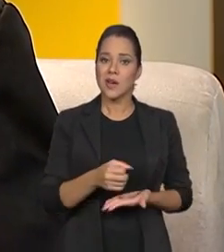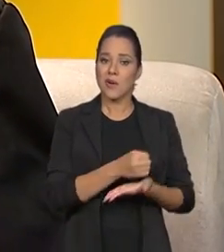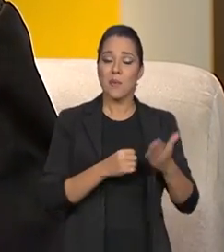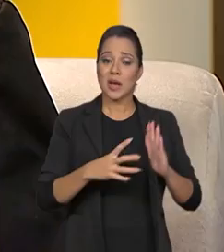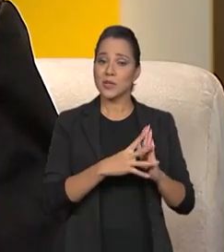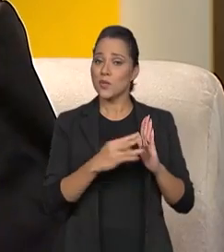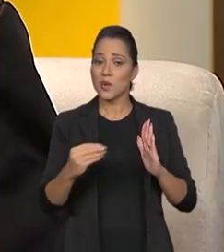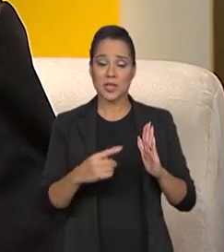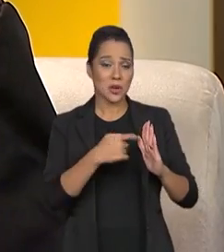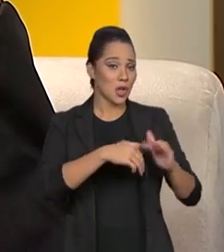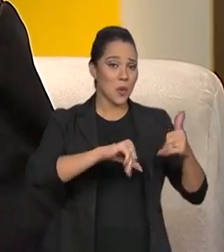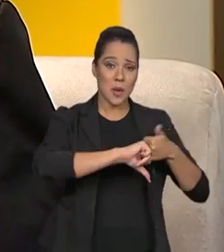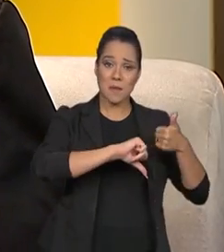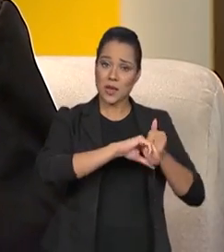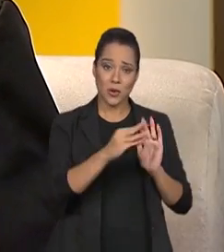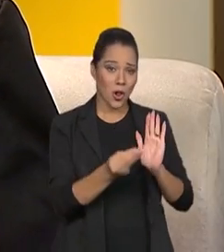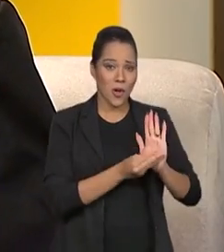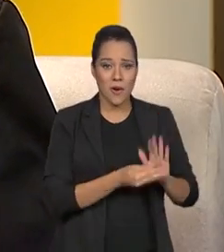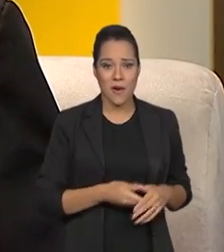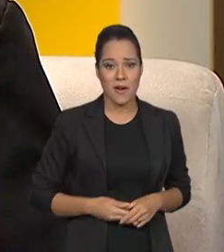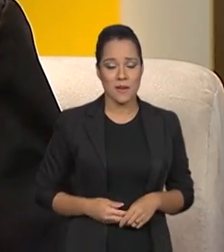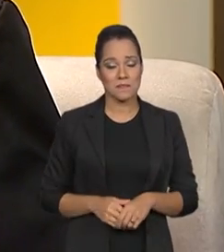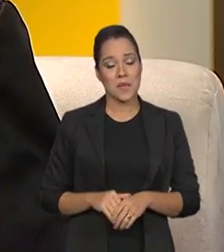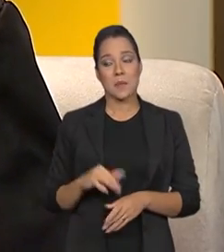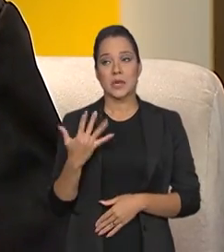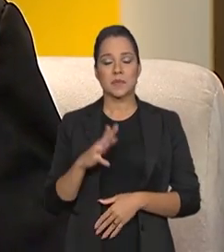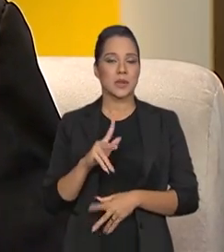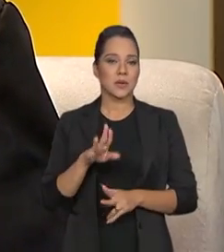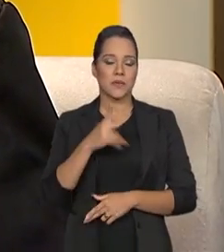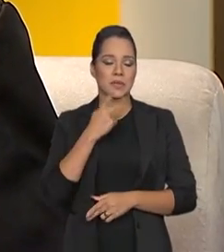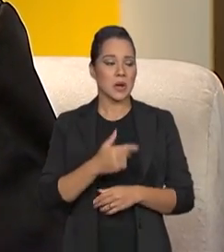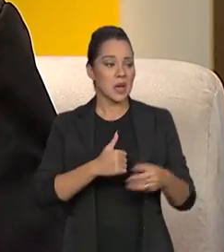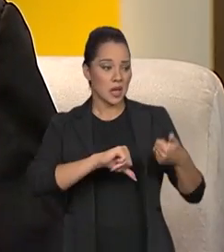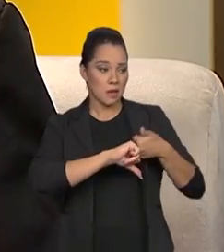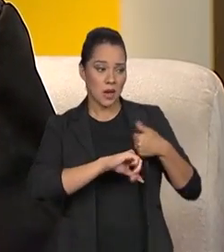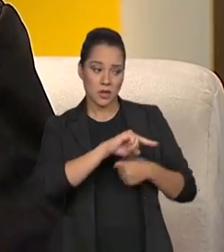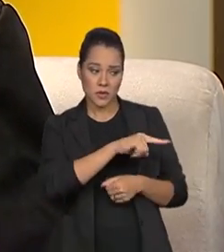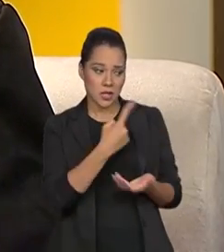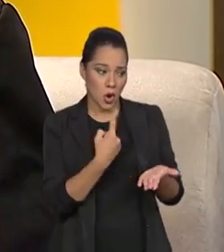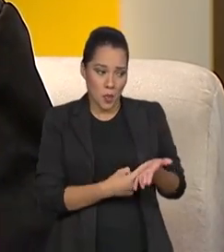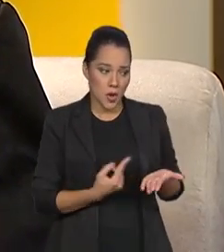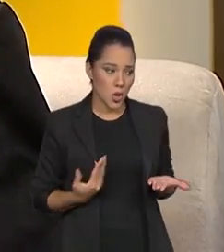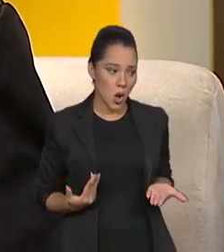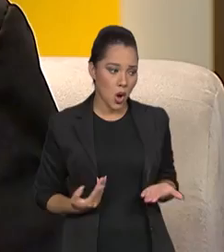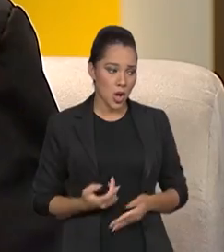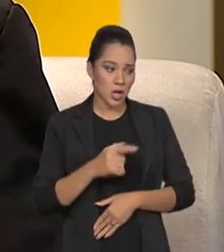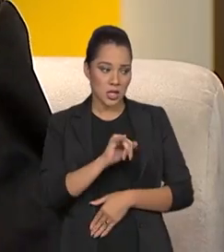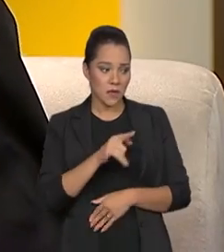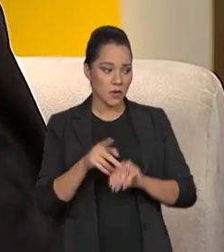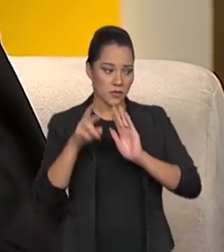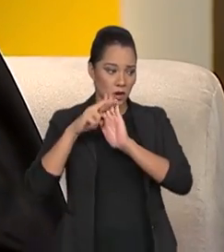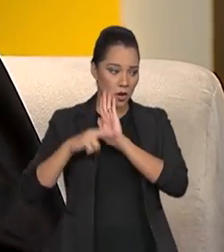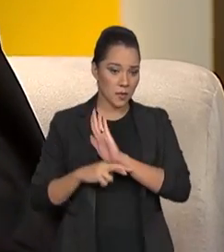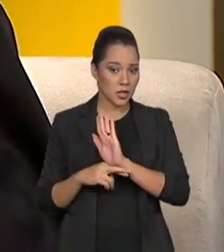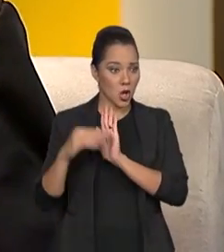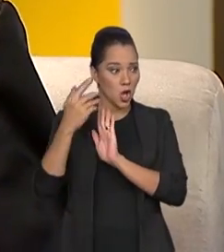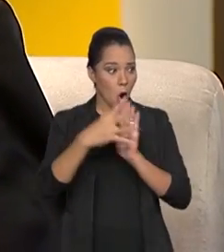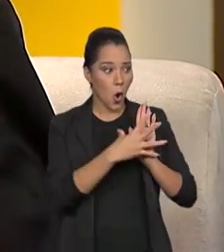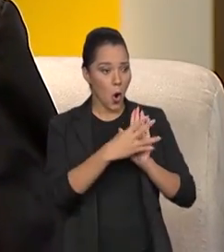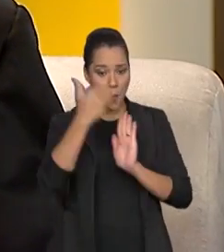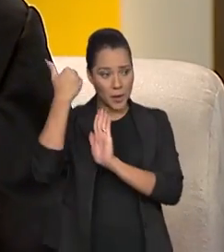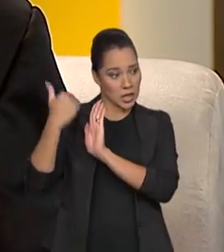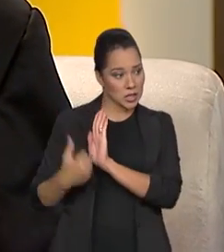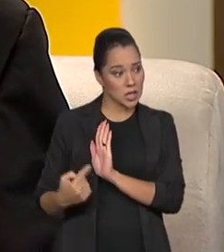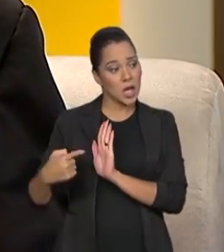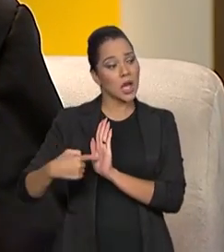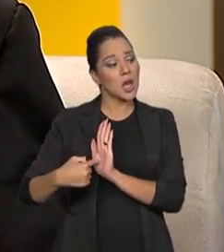no modelo que o próprio Inmetro instituiu mais ou menos dizendo o seguinte meto você combinou com a gente que quando fosse fazer um regulamento ia seguir esse